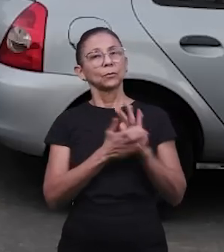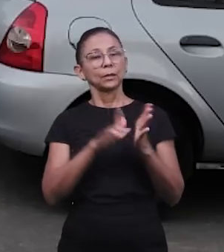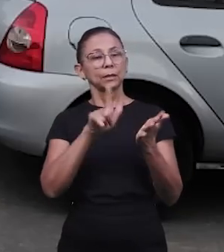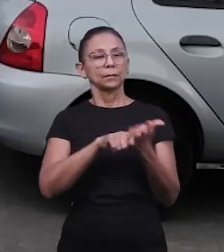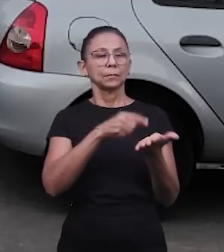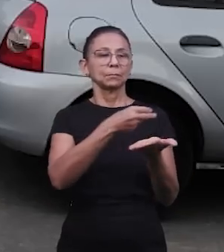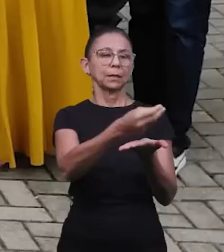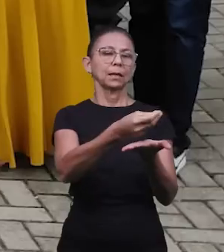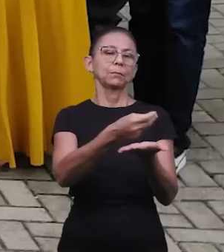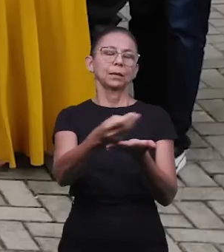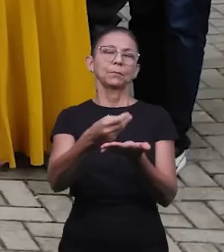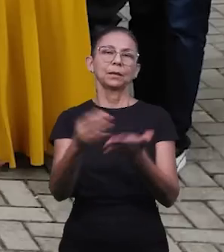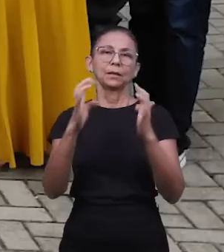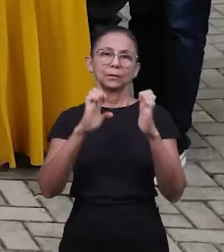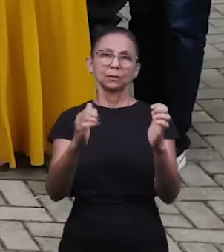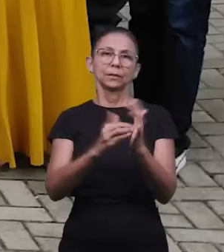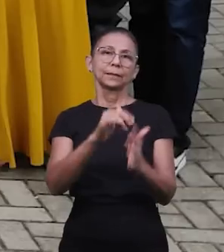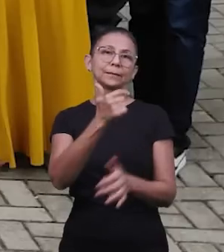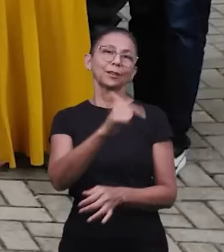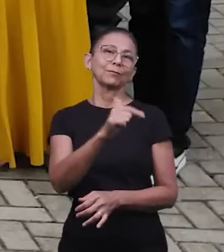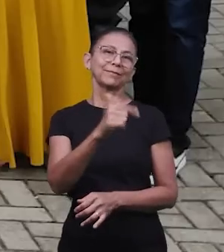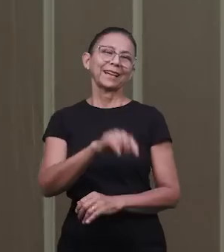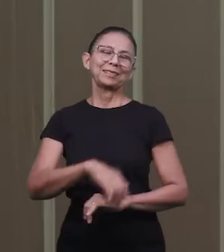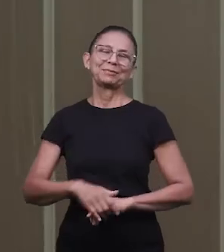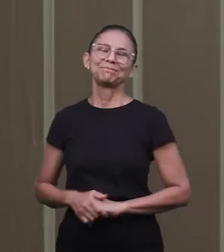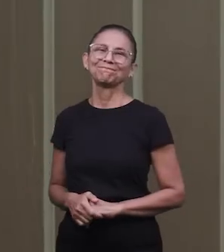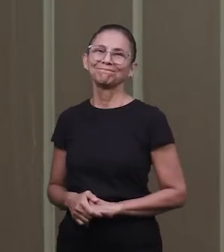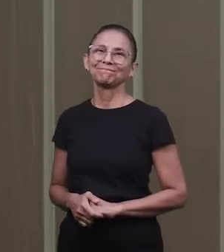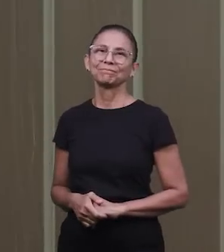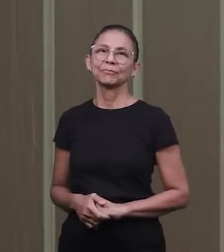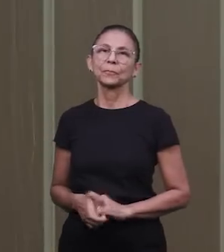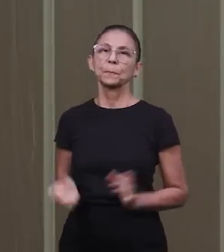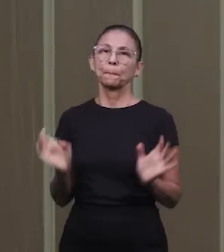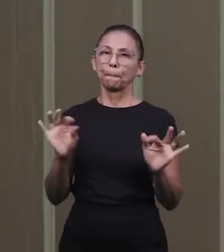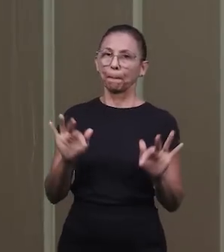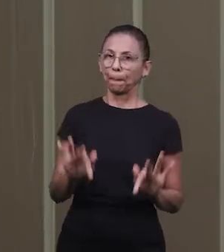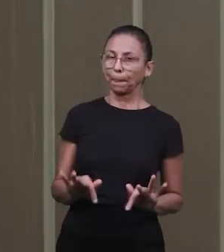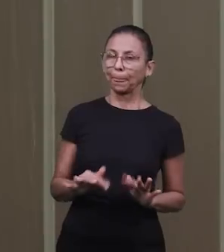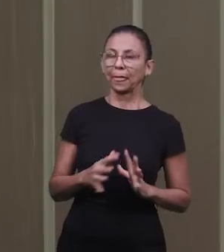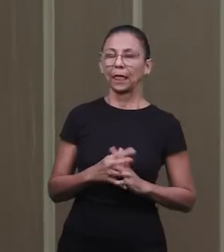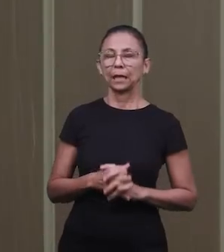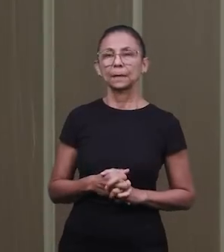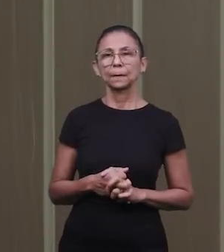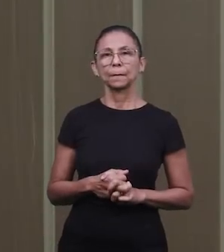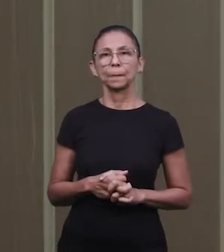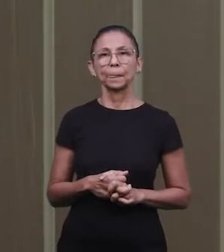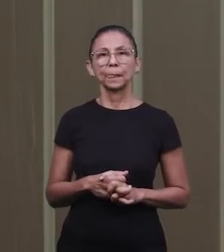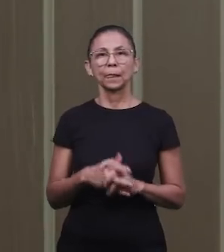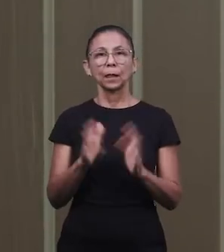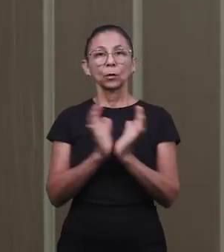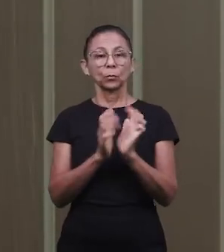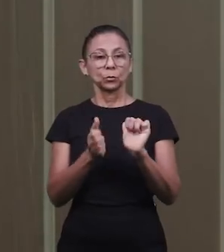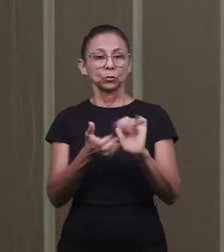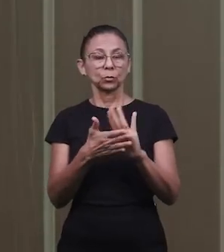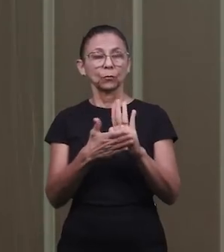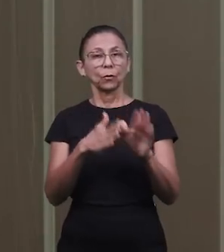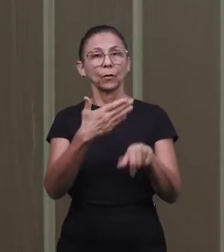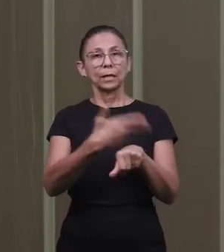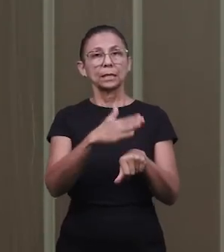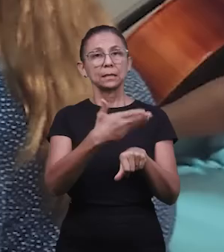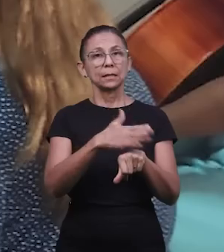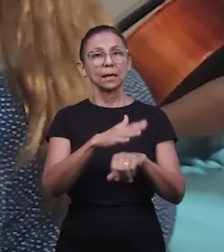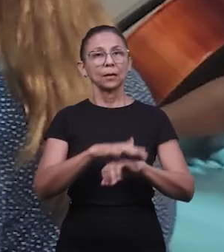Que bênção! O Evangelho não tem fronteiras. Finalizando a nossa participação, agora com o ensaio do